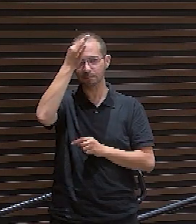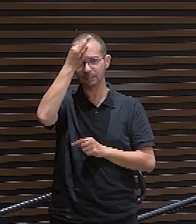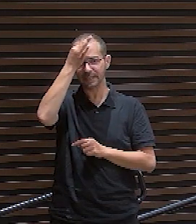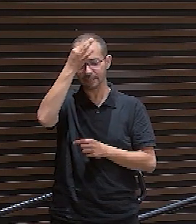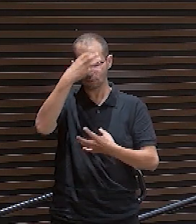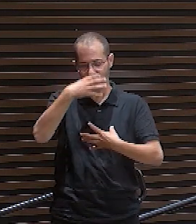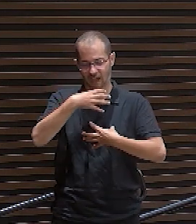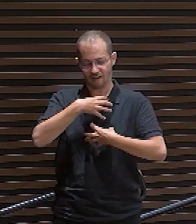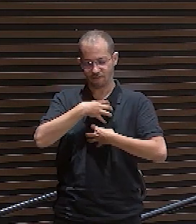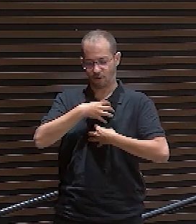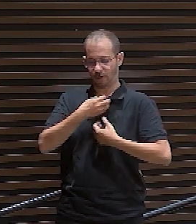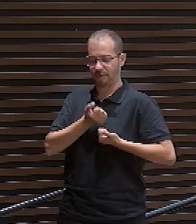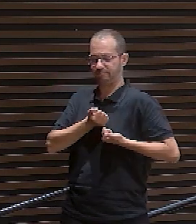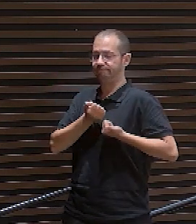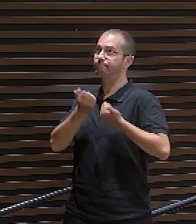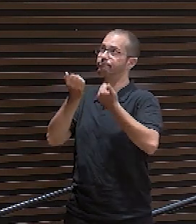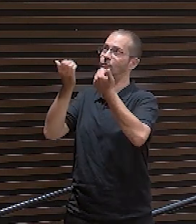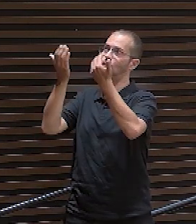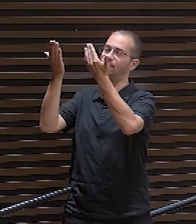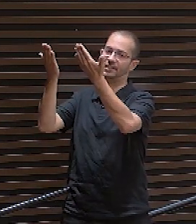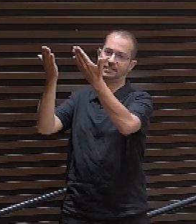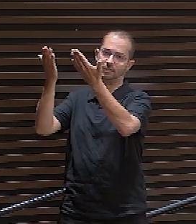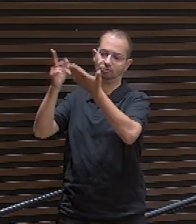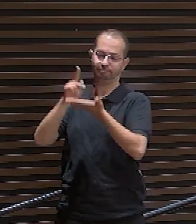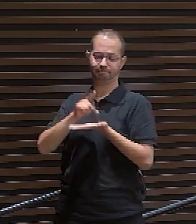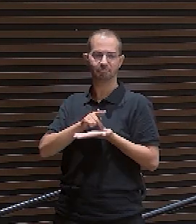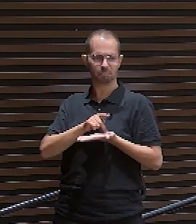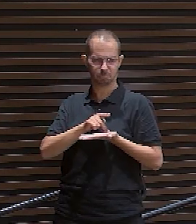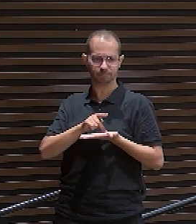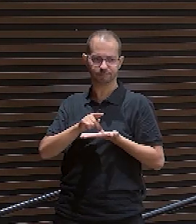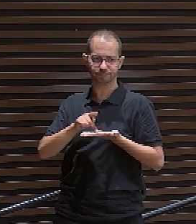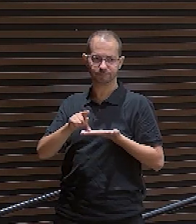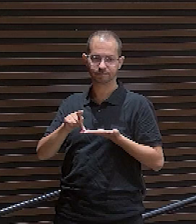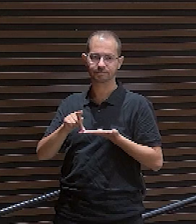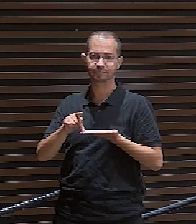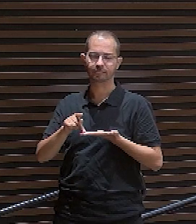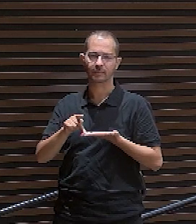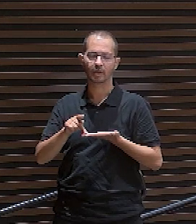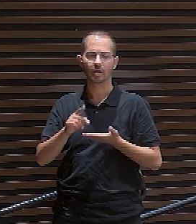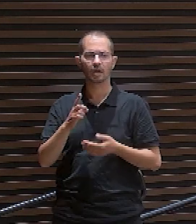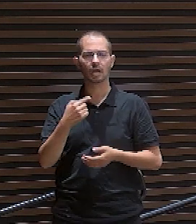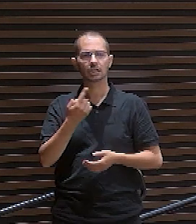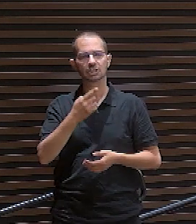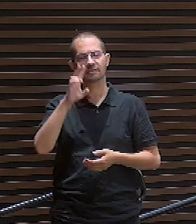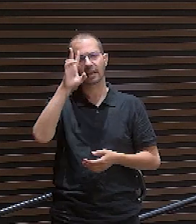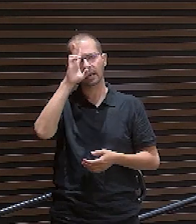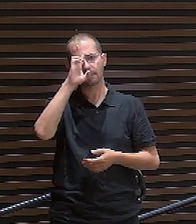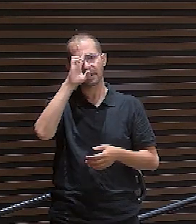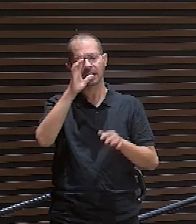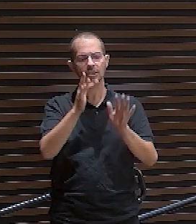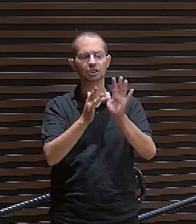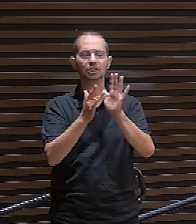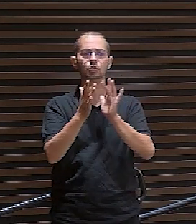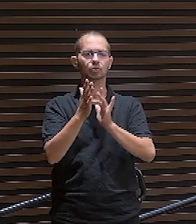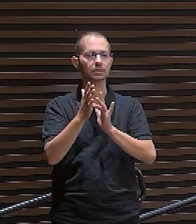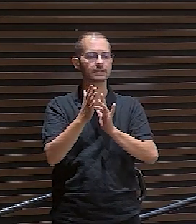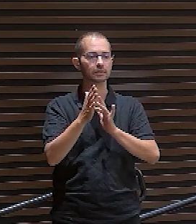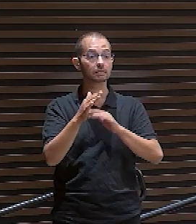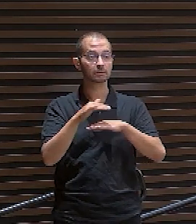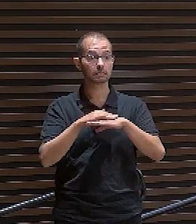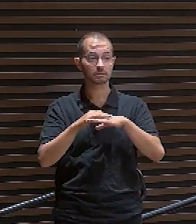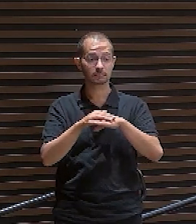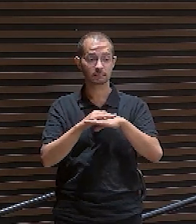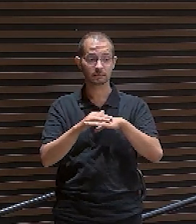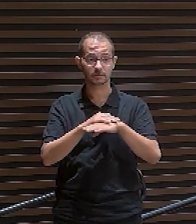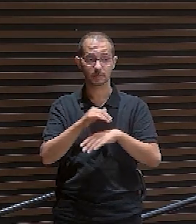como ele ofereceu. Nós vamos nos lembrar de Jesus conversando com a mulher samaritana,